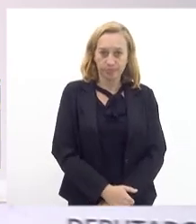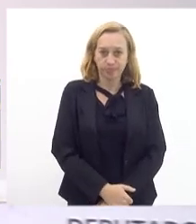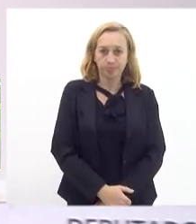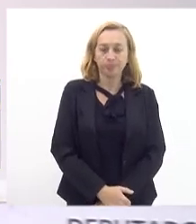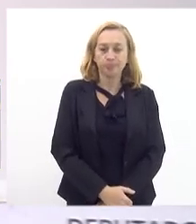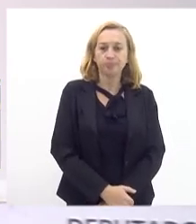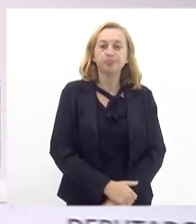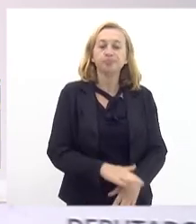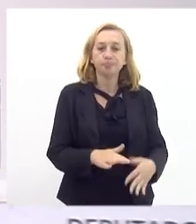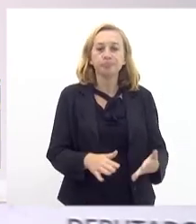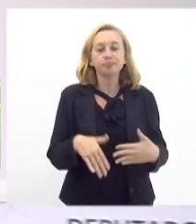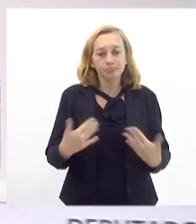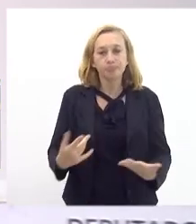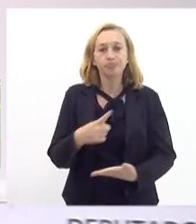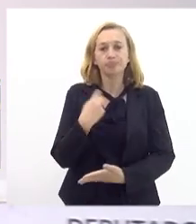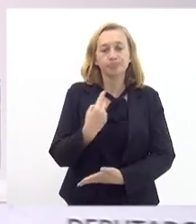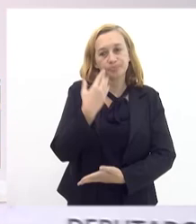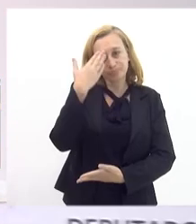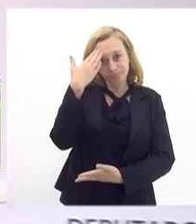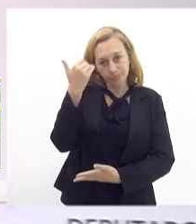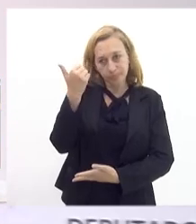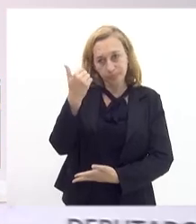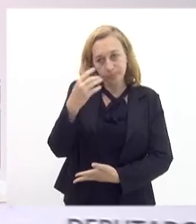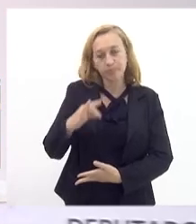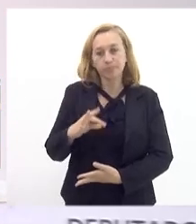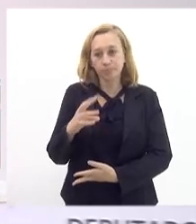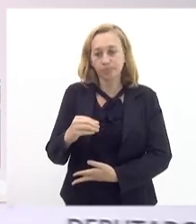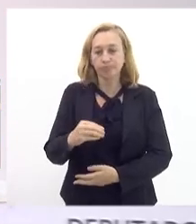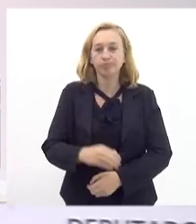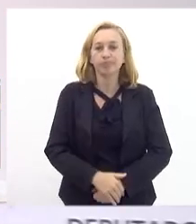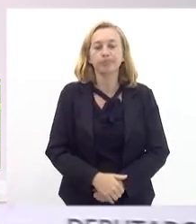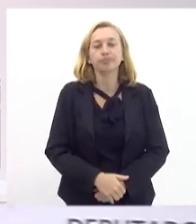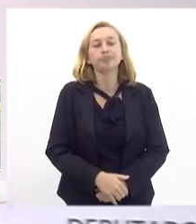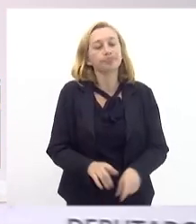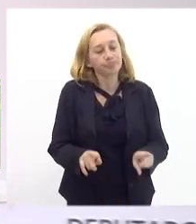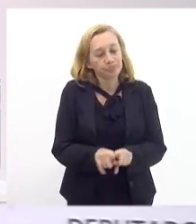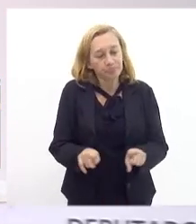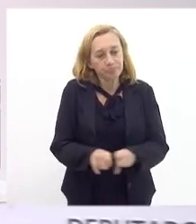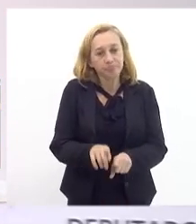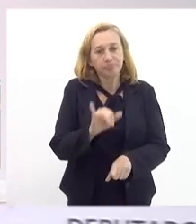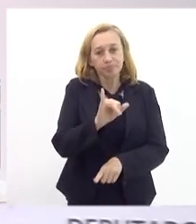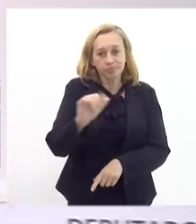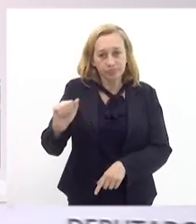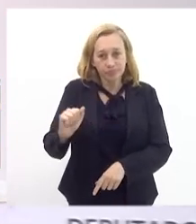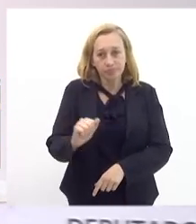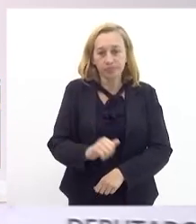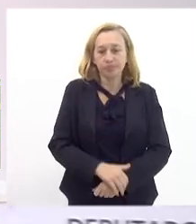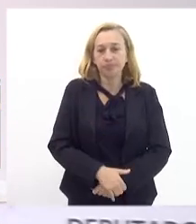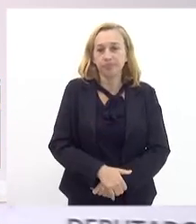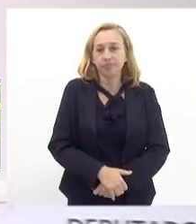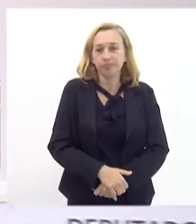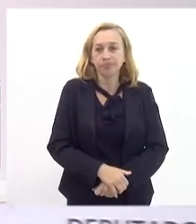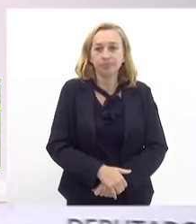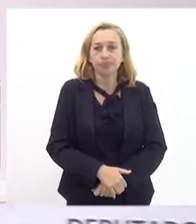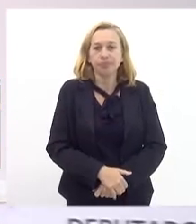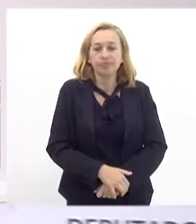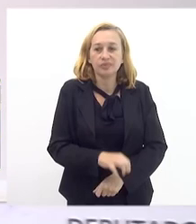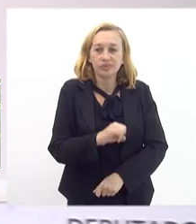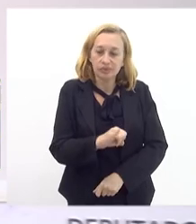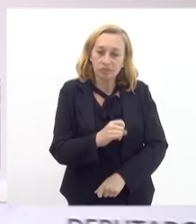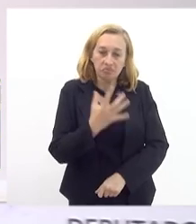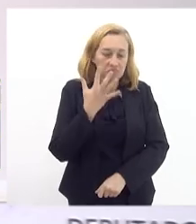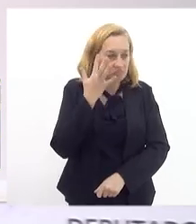então nós sabemos disso tudo e sabia também o ideia se não sabia